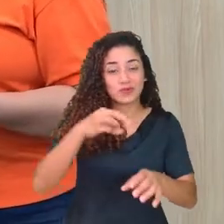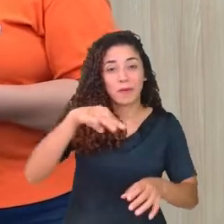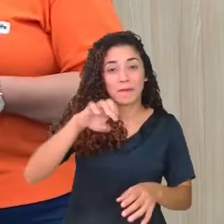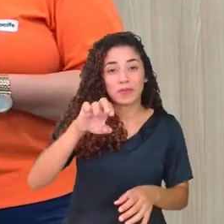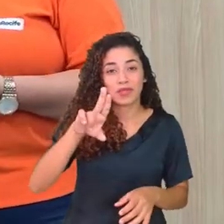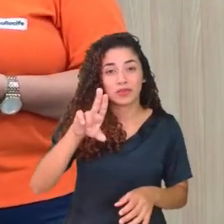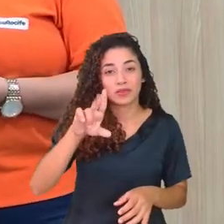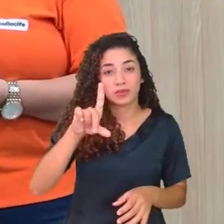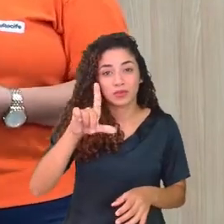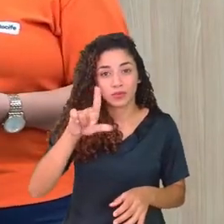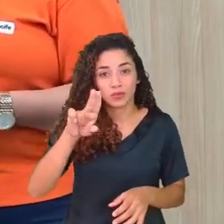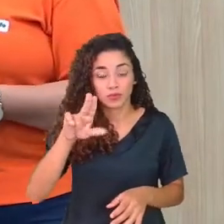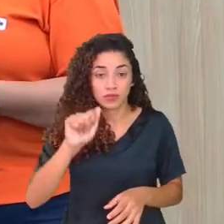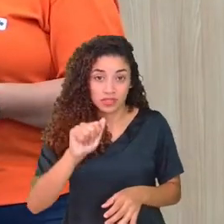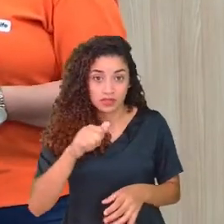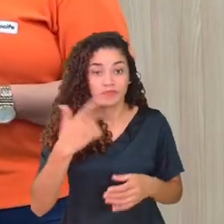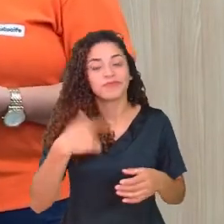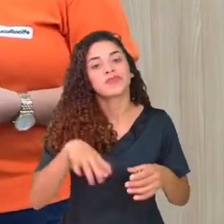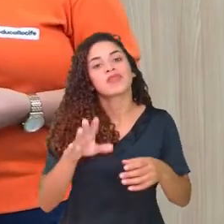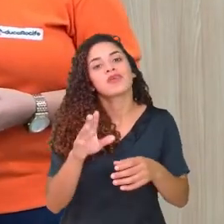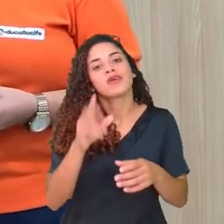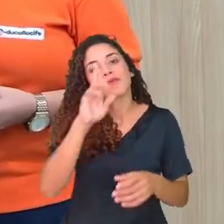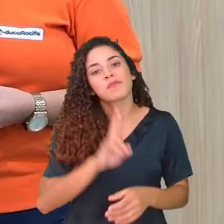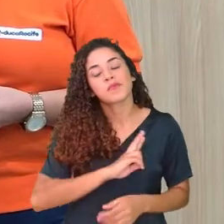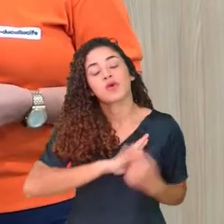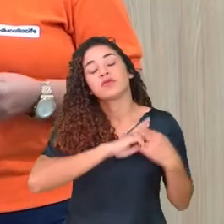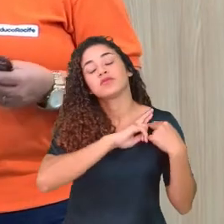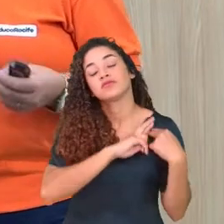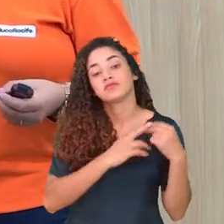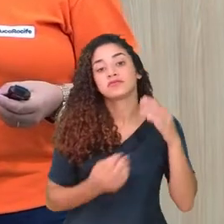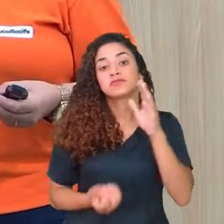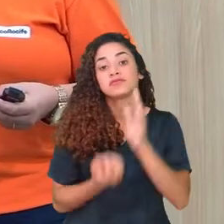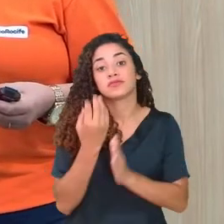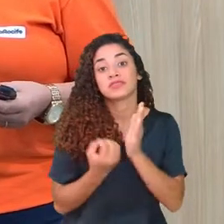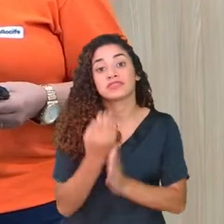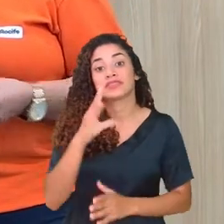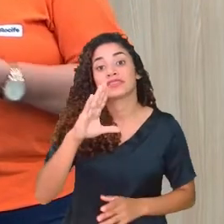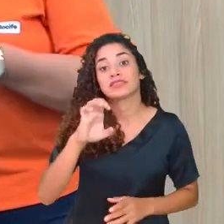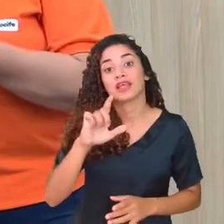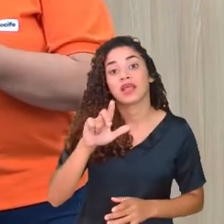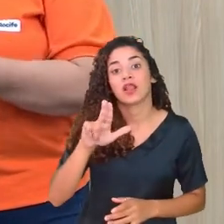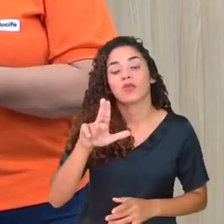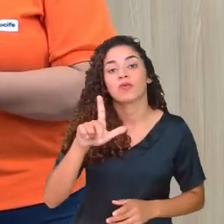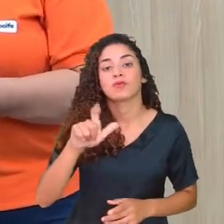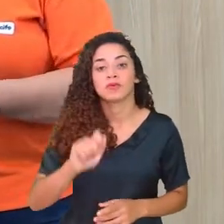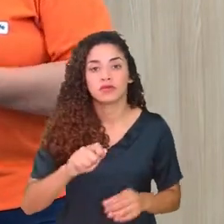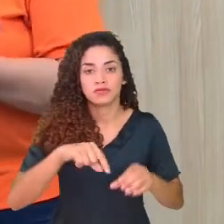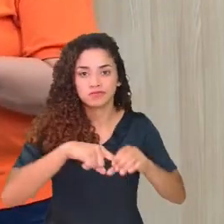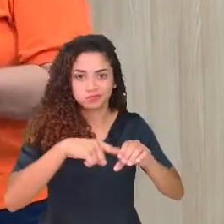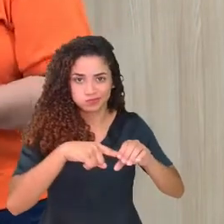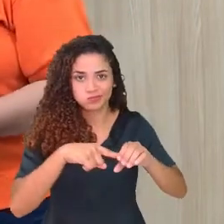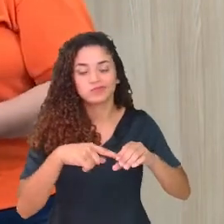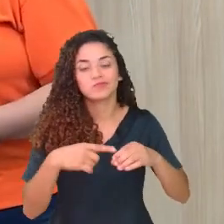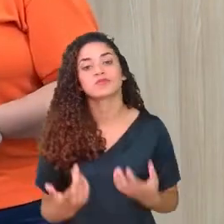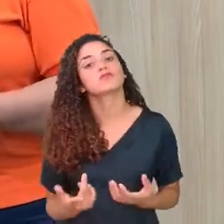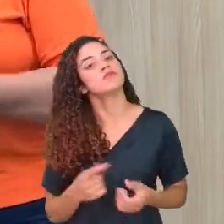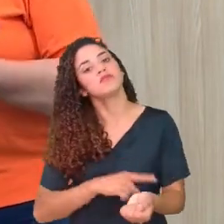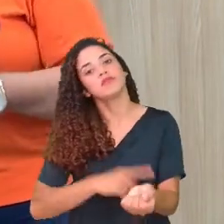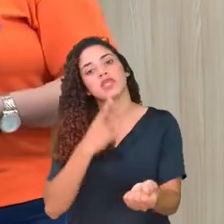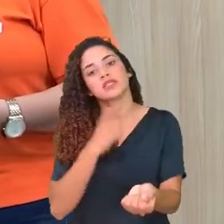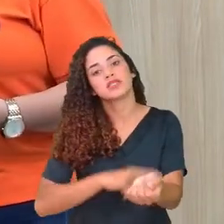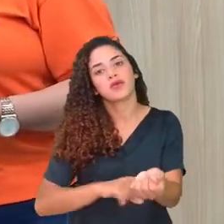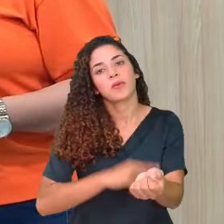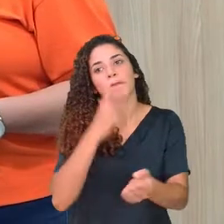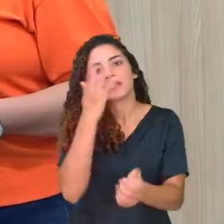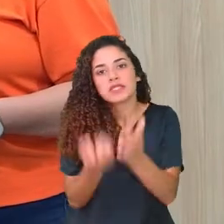responsável pela produção aí de células sanguíneas. Vejam que interessante. Então, é como se fosse uma verdadeira fábrica